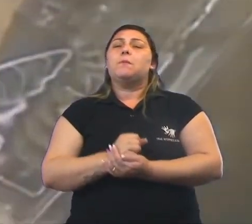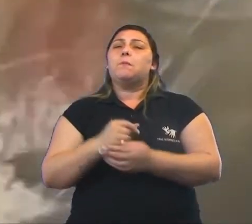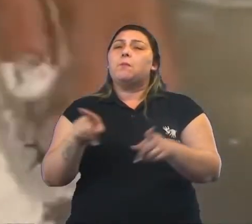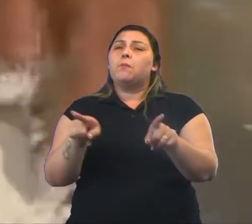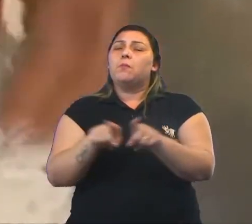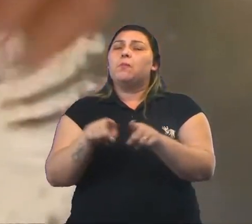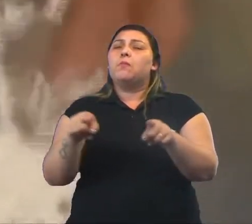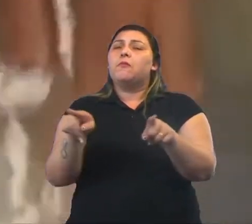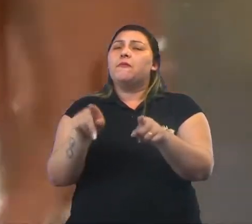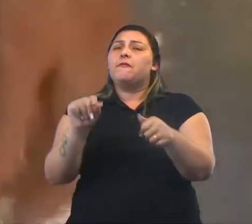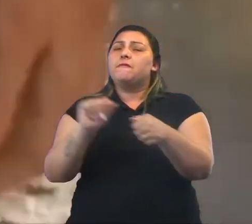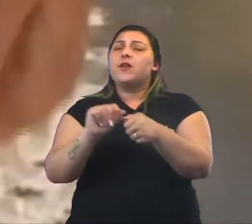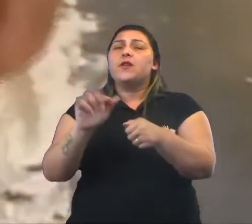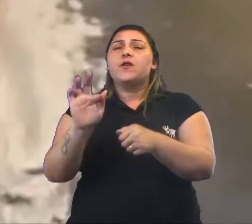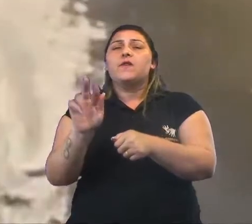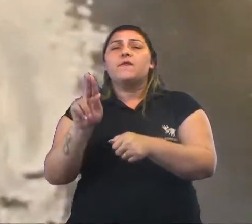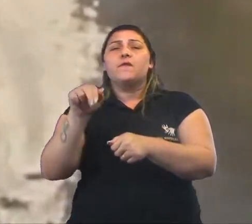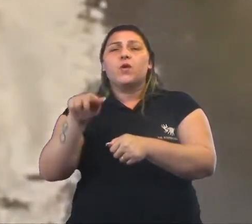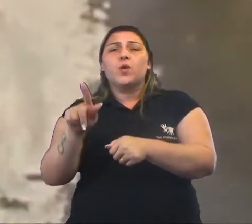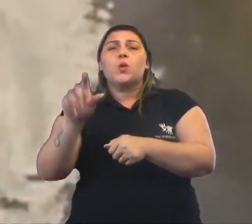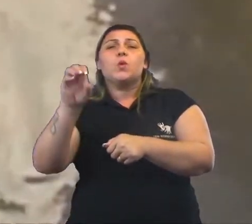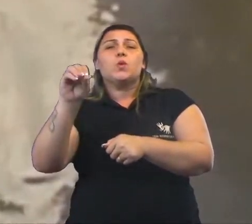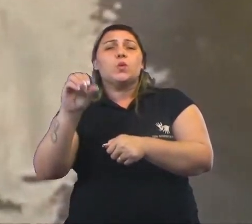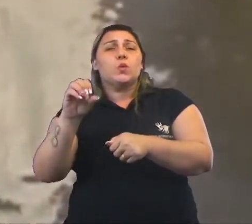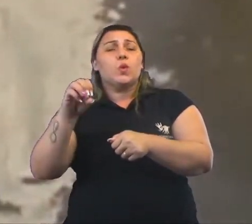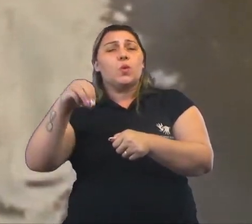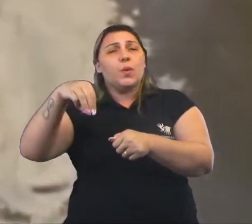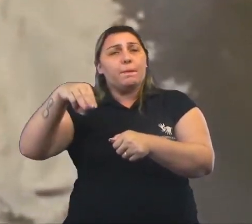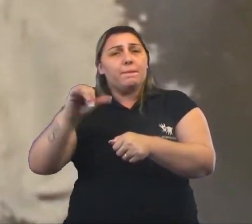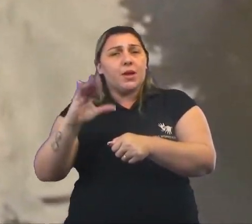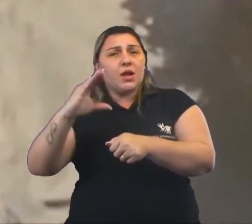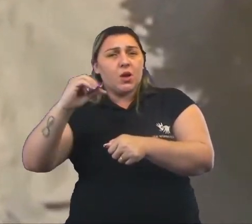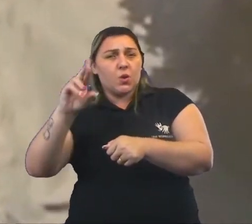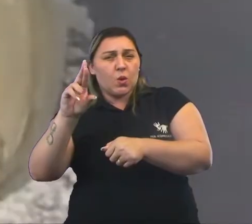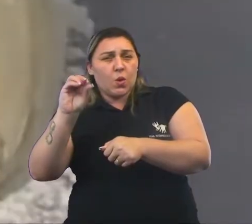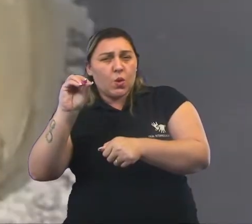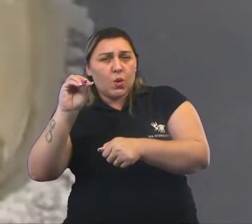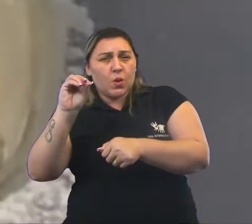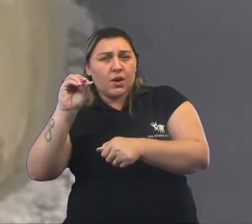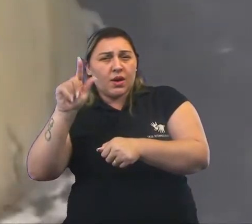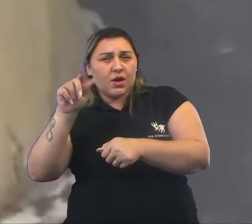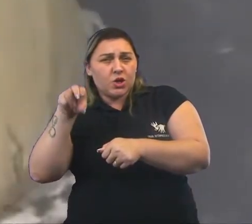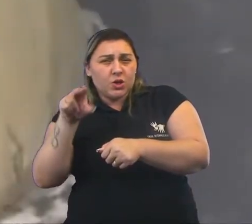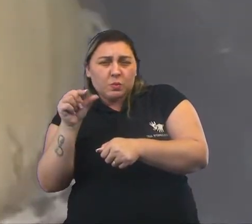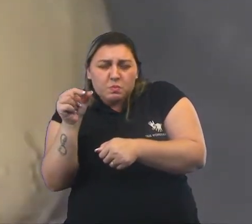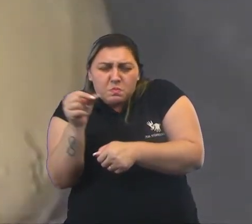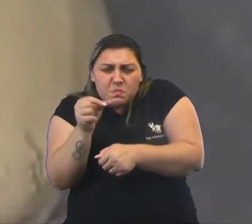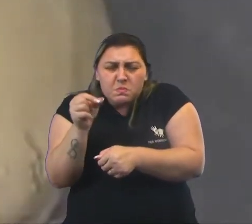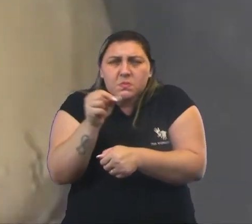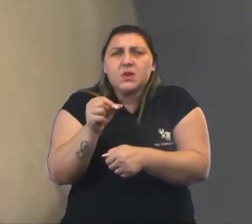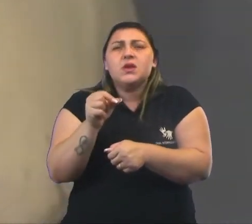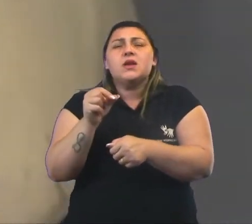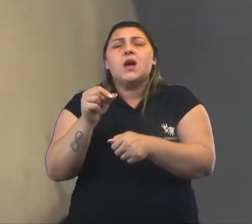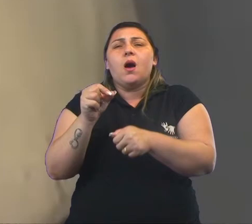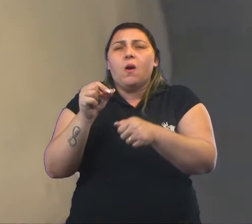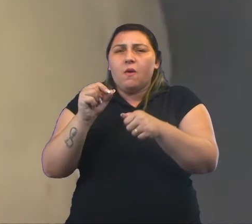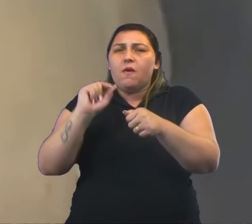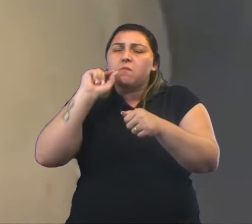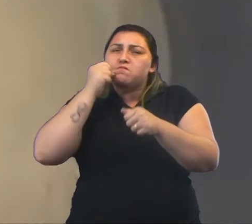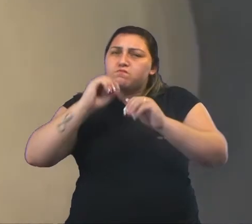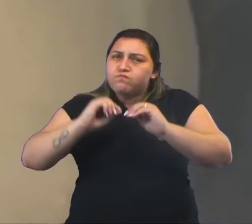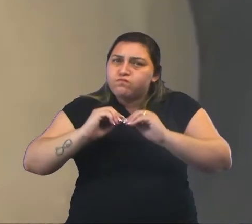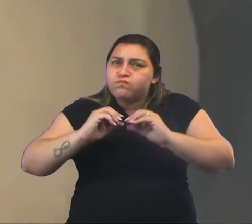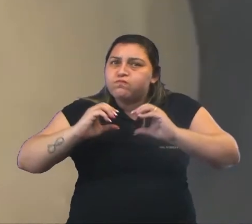de fungos, que são organismos vivos bem pequenininhos. É o fermento que faz o